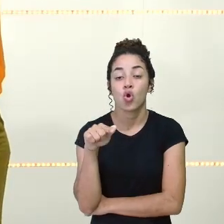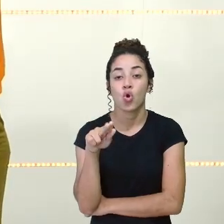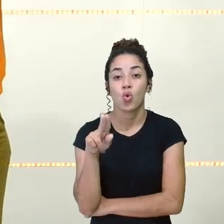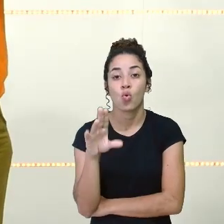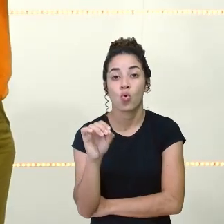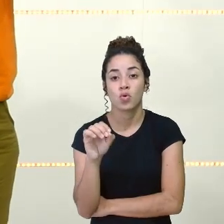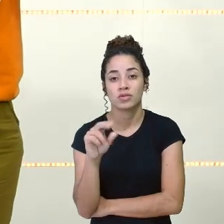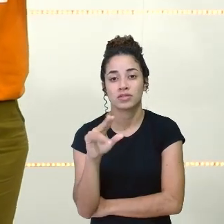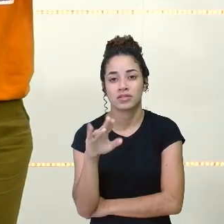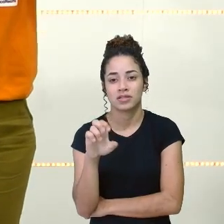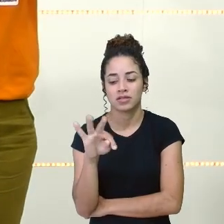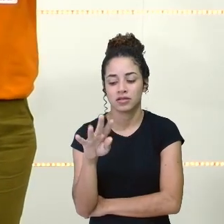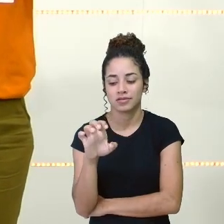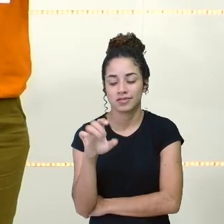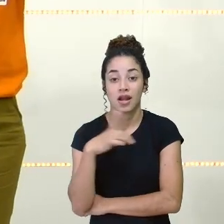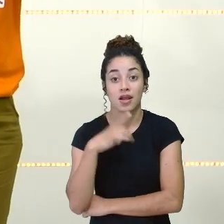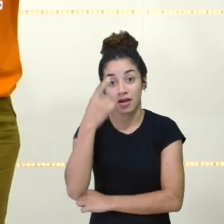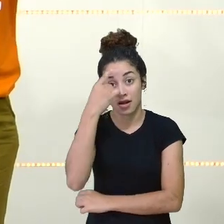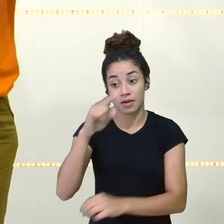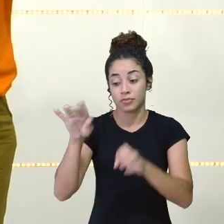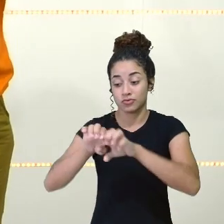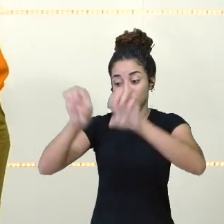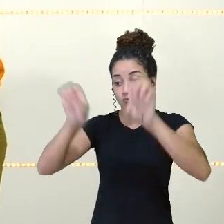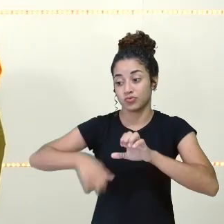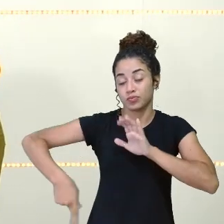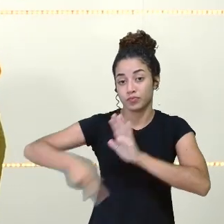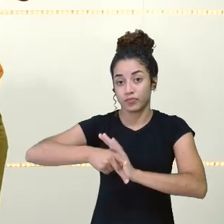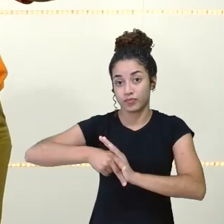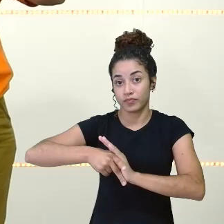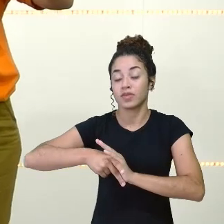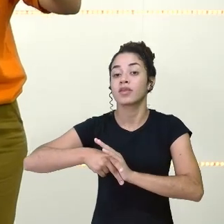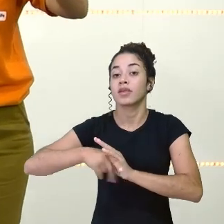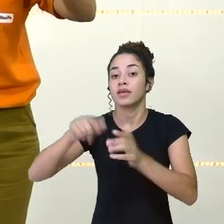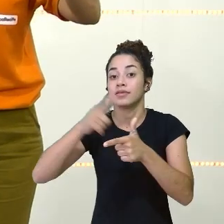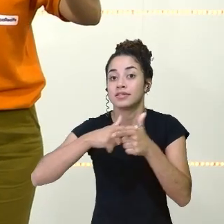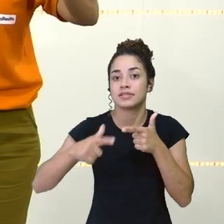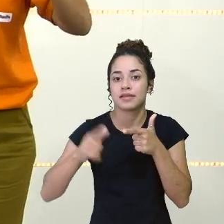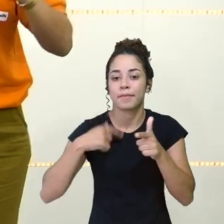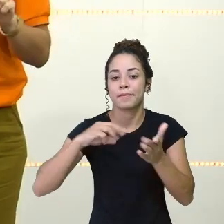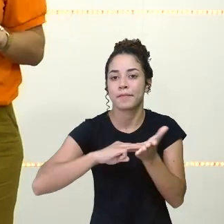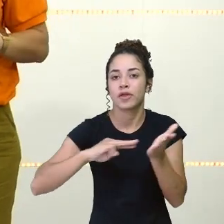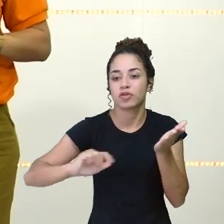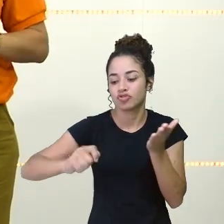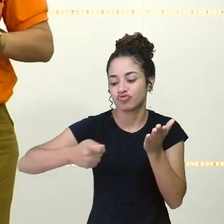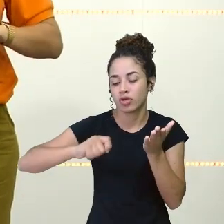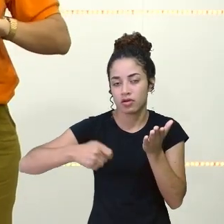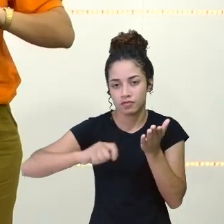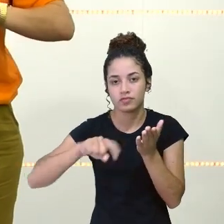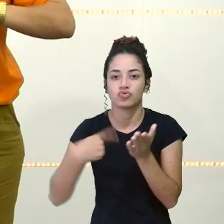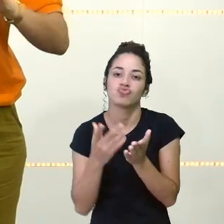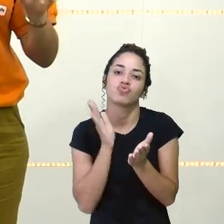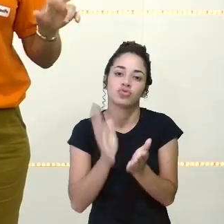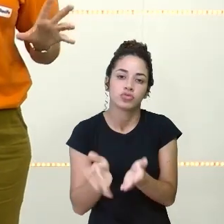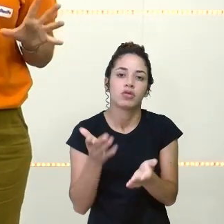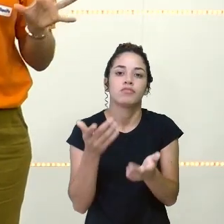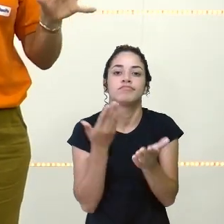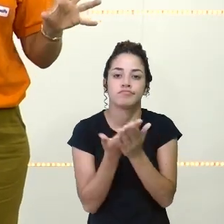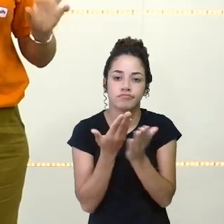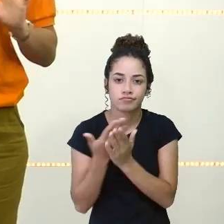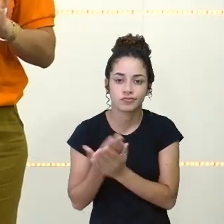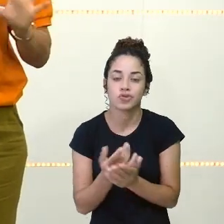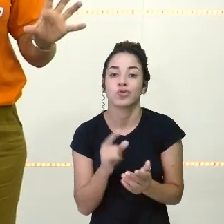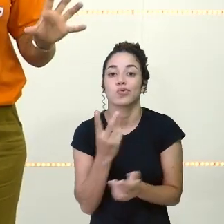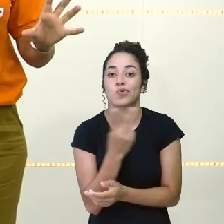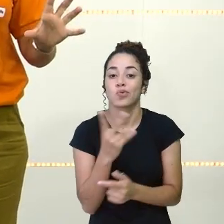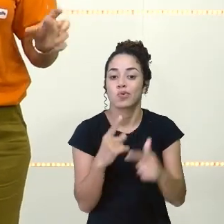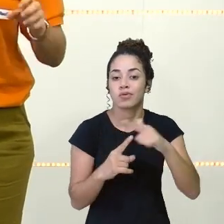Lembra da estrutura de divisão, né? Método da chave. A gente trabalhou já 2 tipos de situação